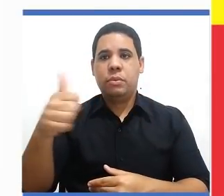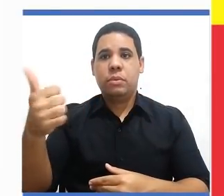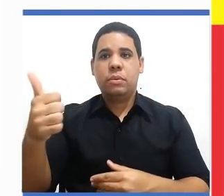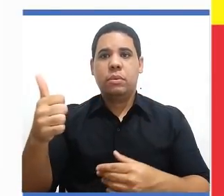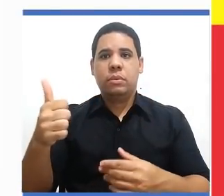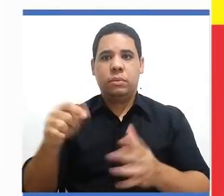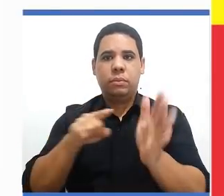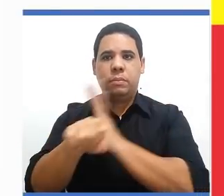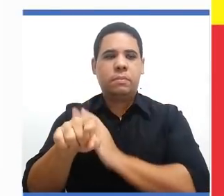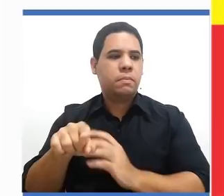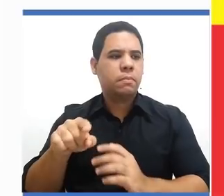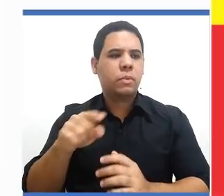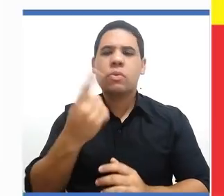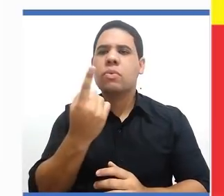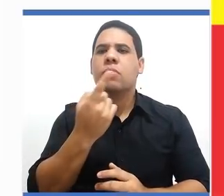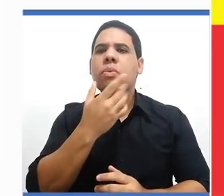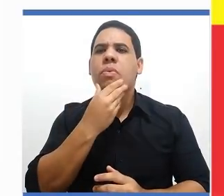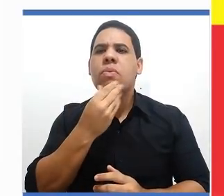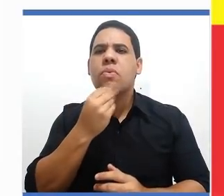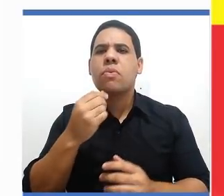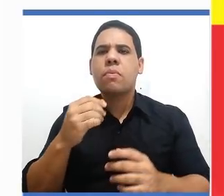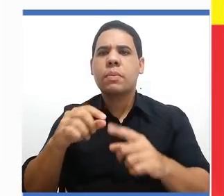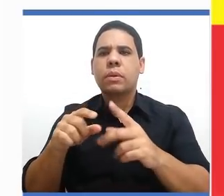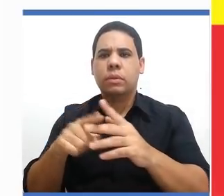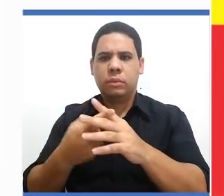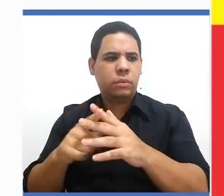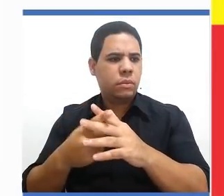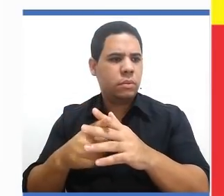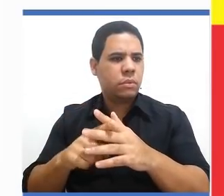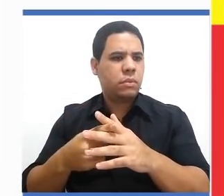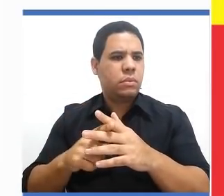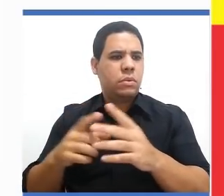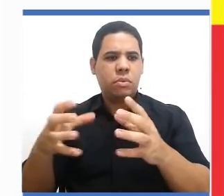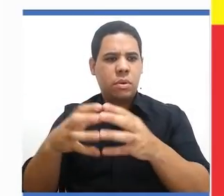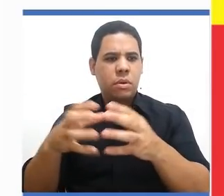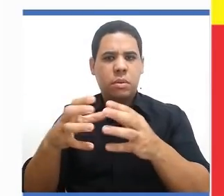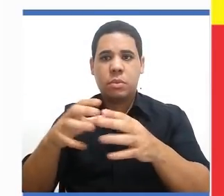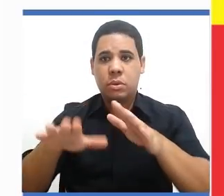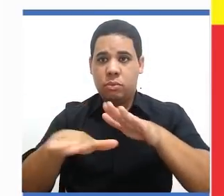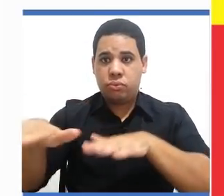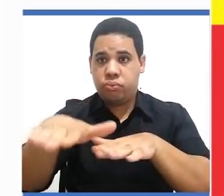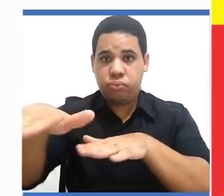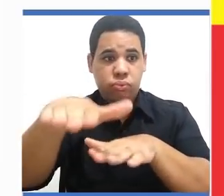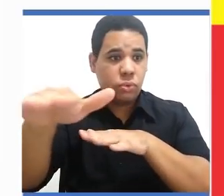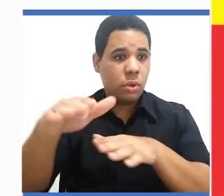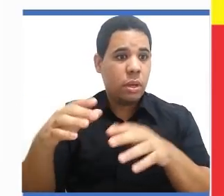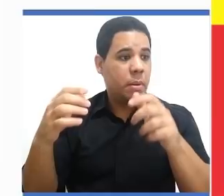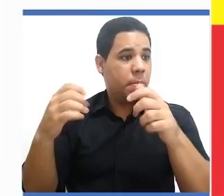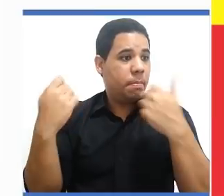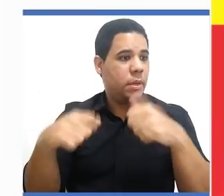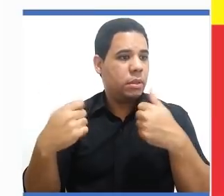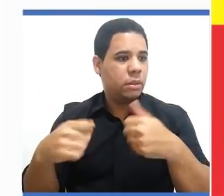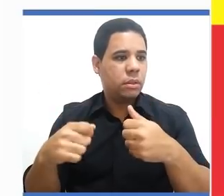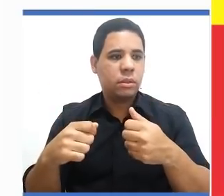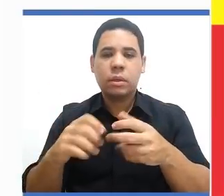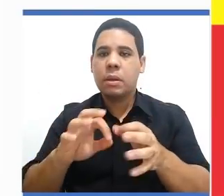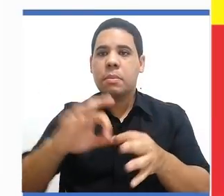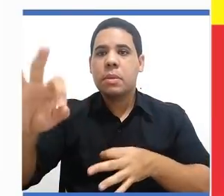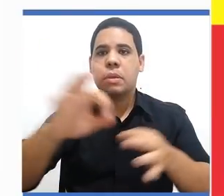veja, o mecânico de uma equipe de corrida necessita que as seguintes